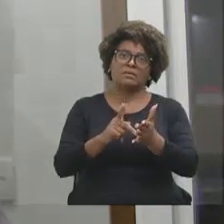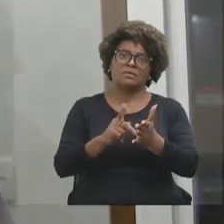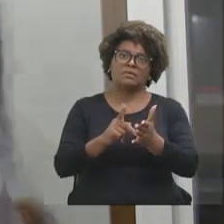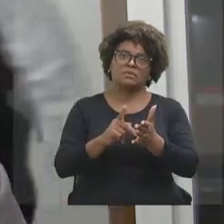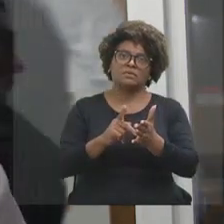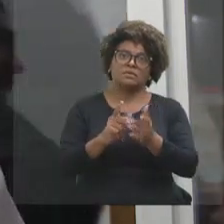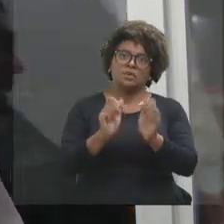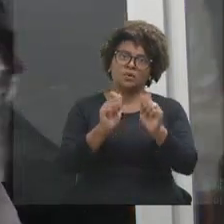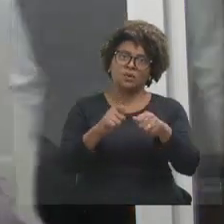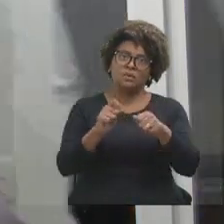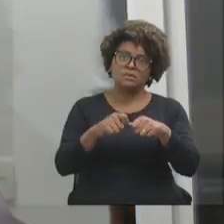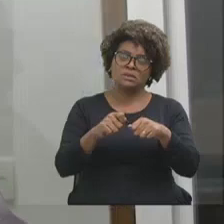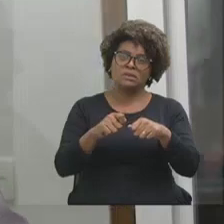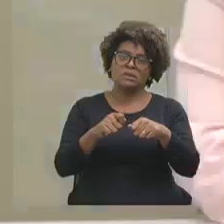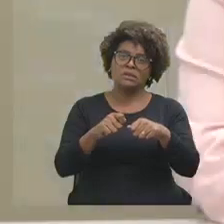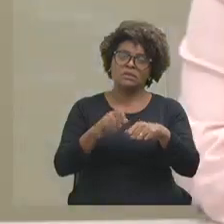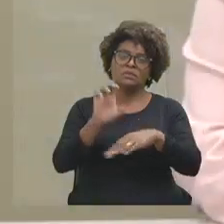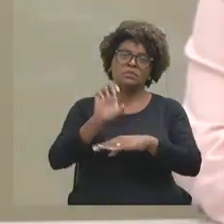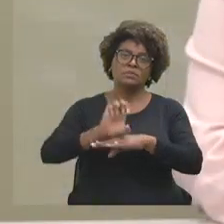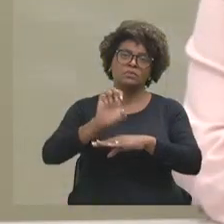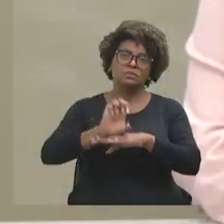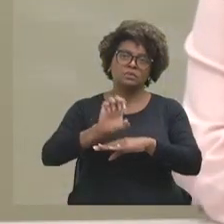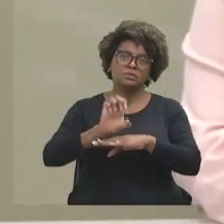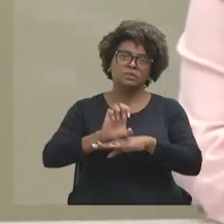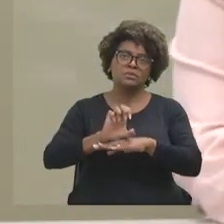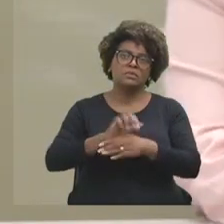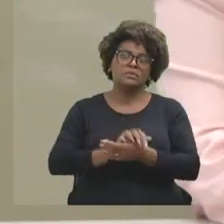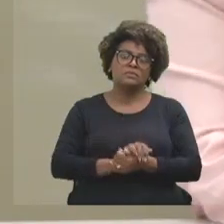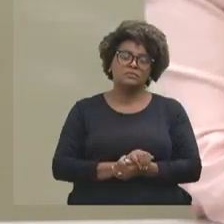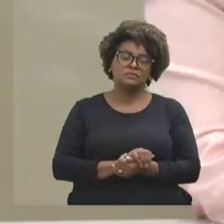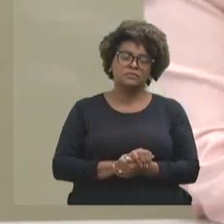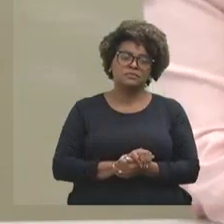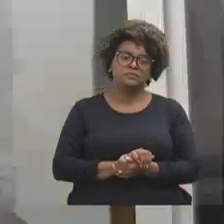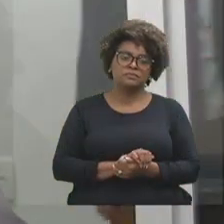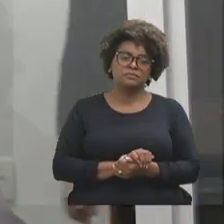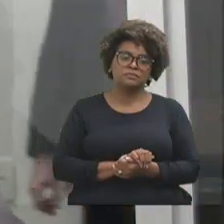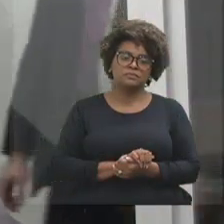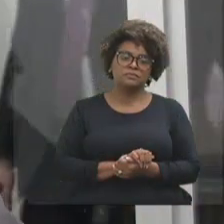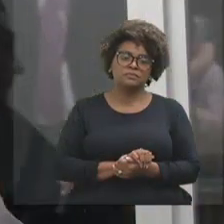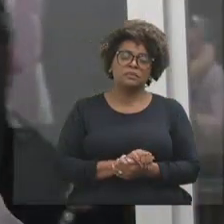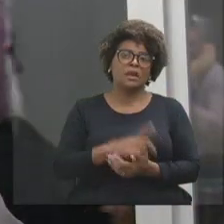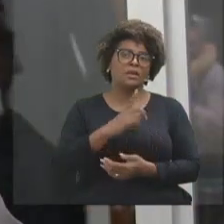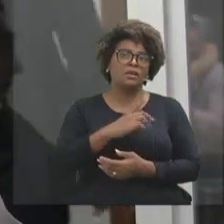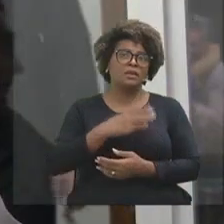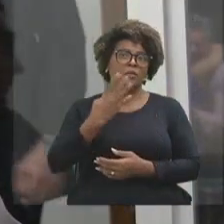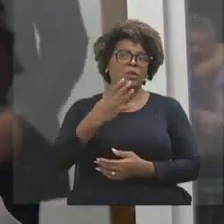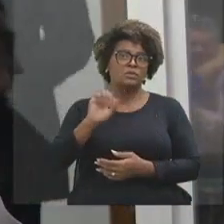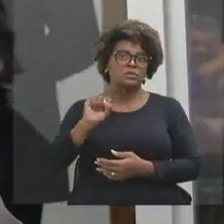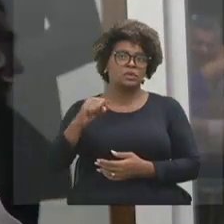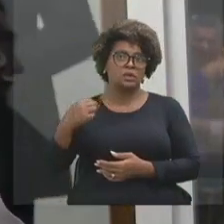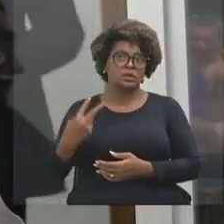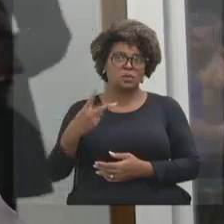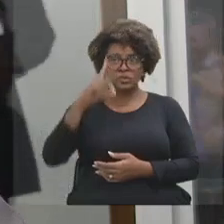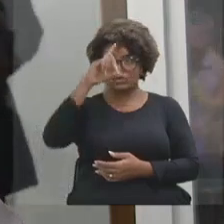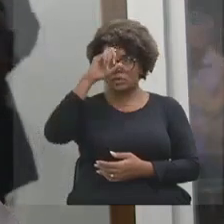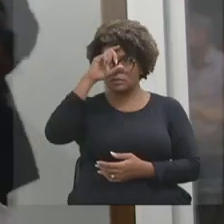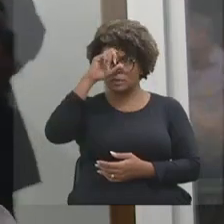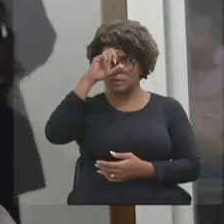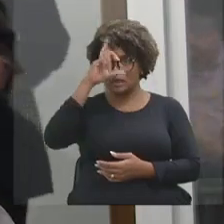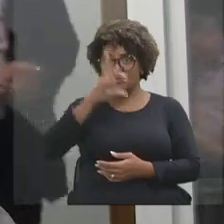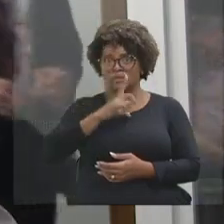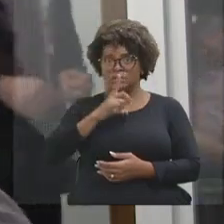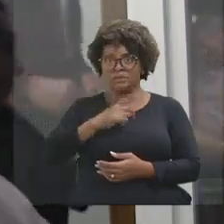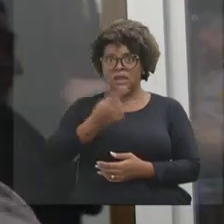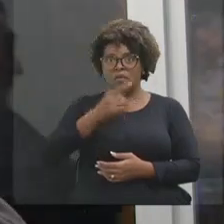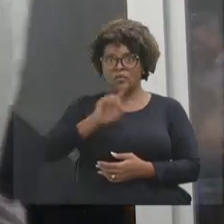num estado que tem 482 hospitais da 1,7